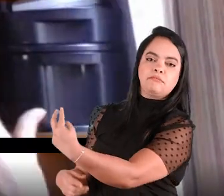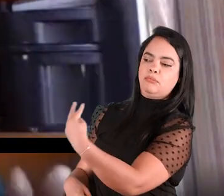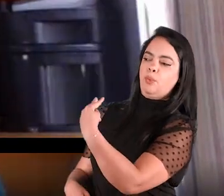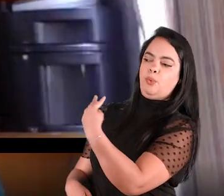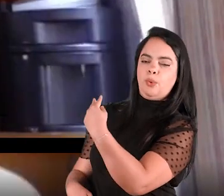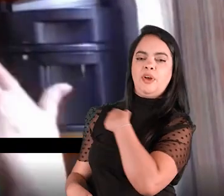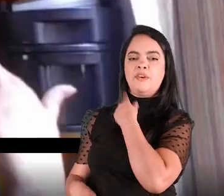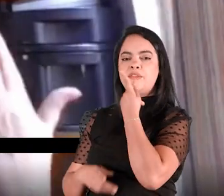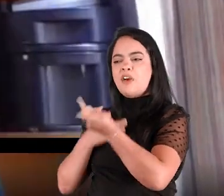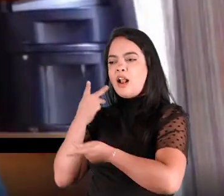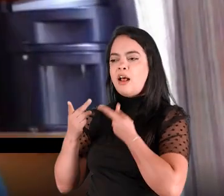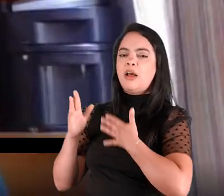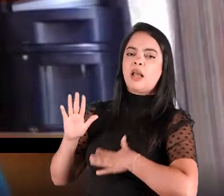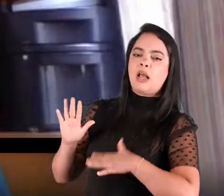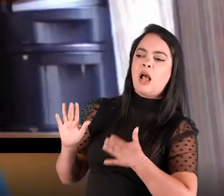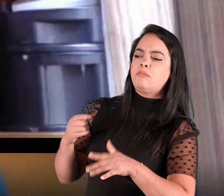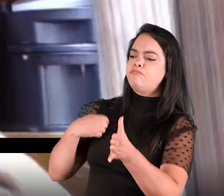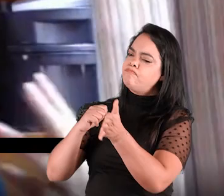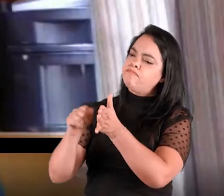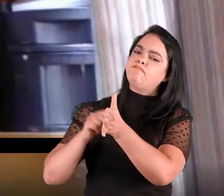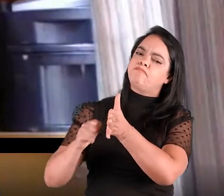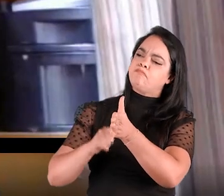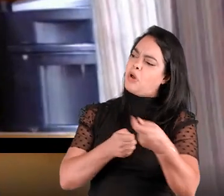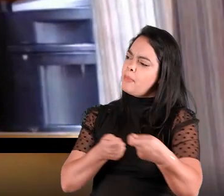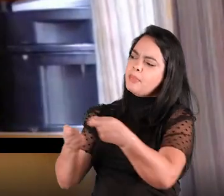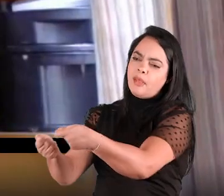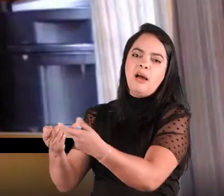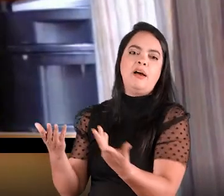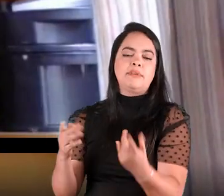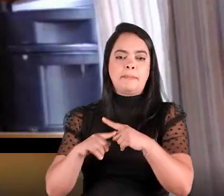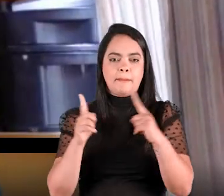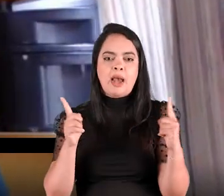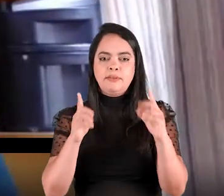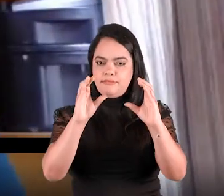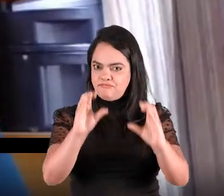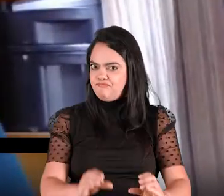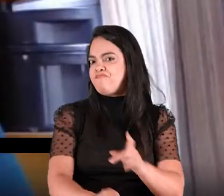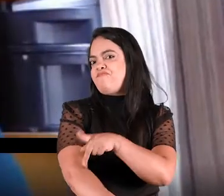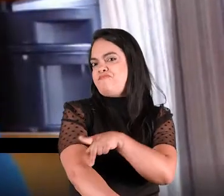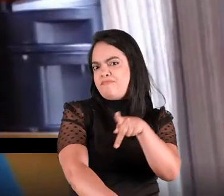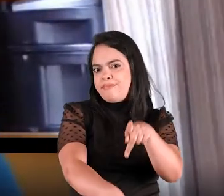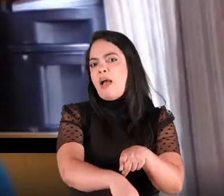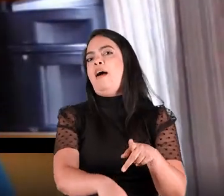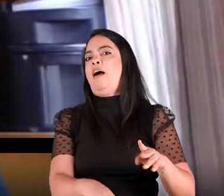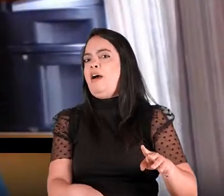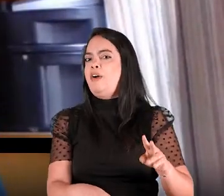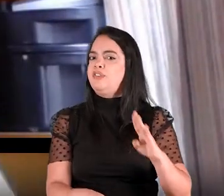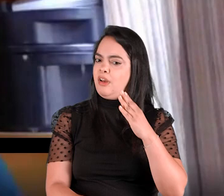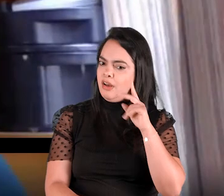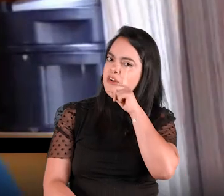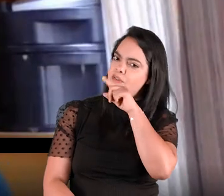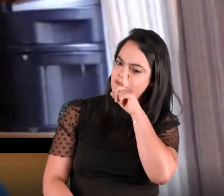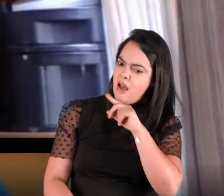falar devagar, escrevia as coisas para ele, mas a coordenação pedagógica falhou